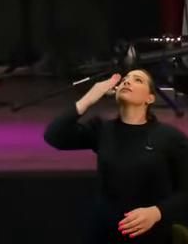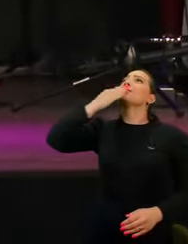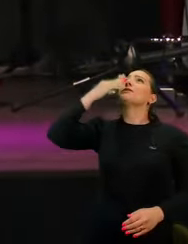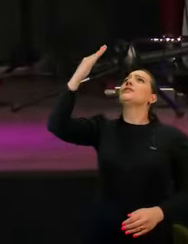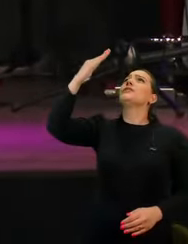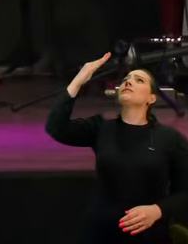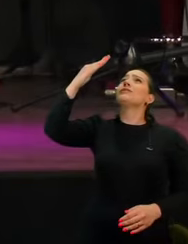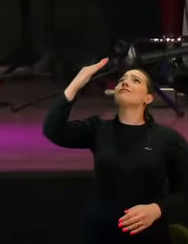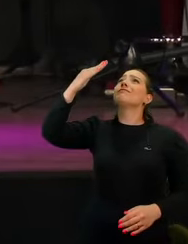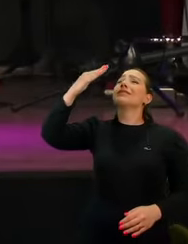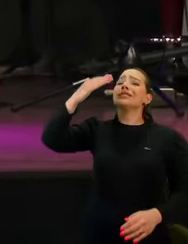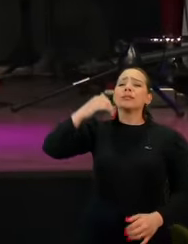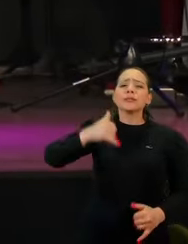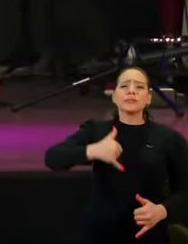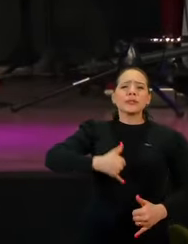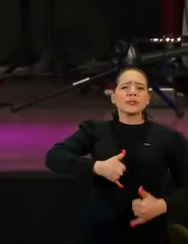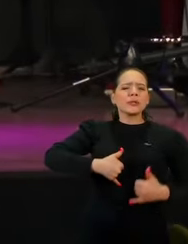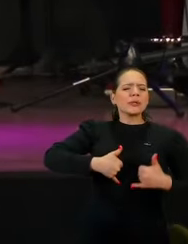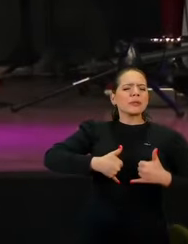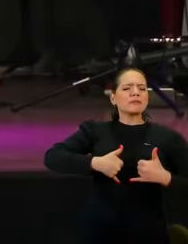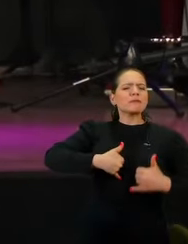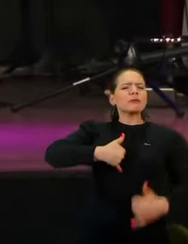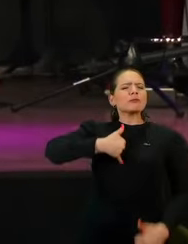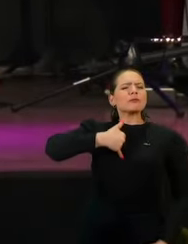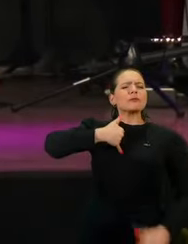Dobra-nos, Espírito Santo.